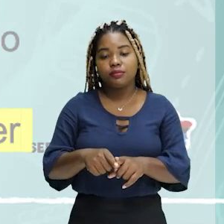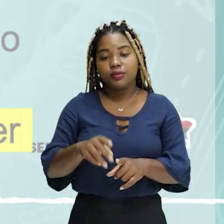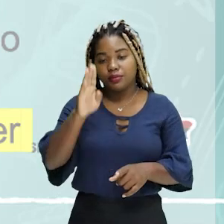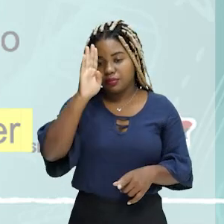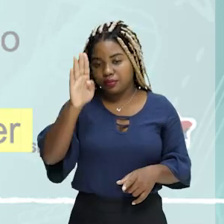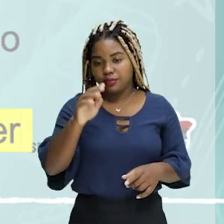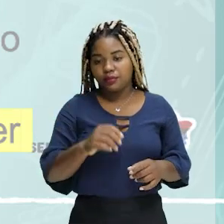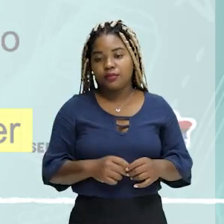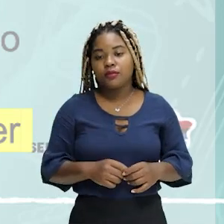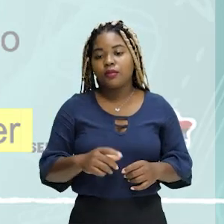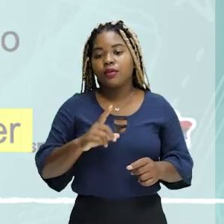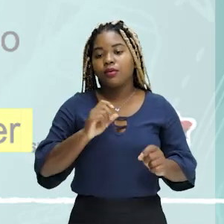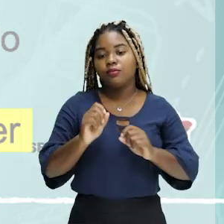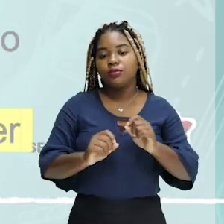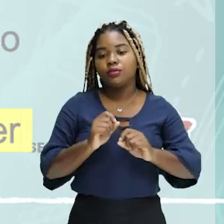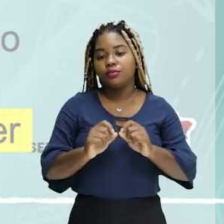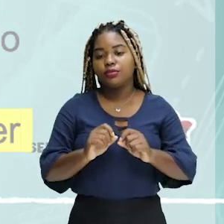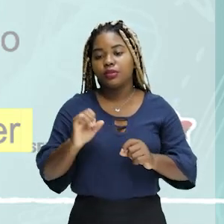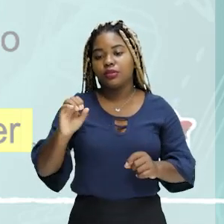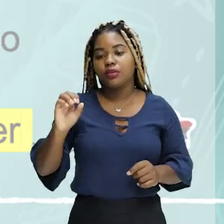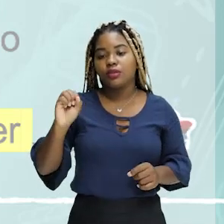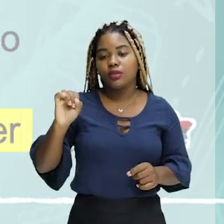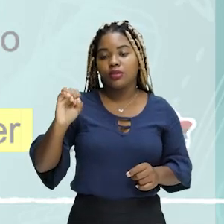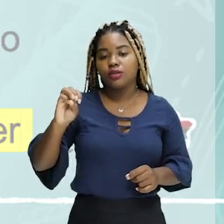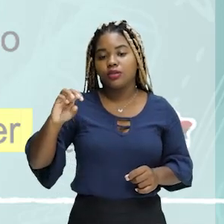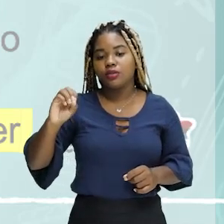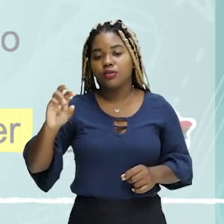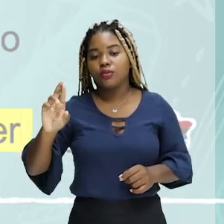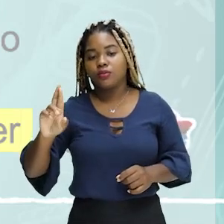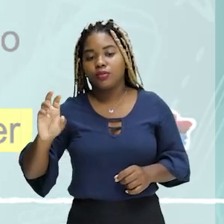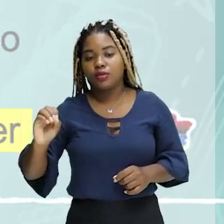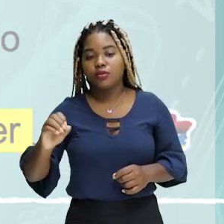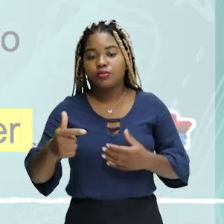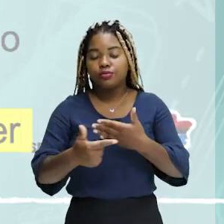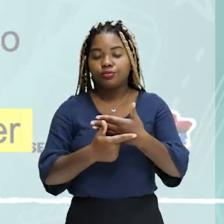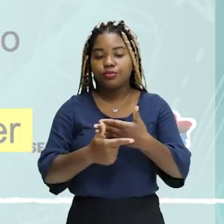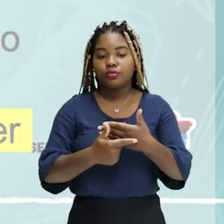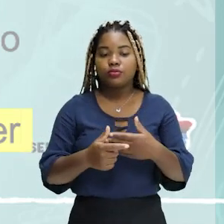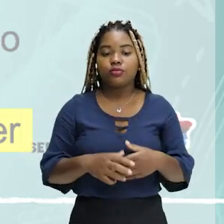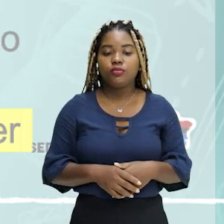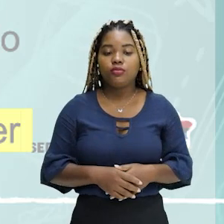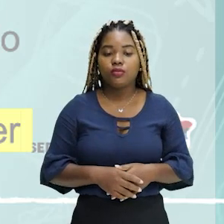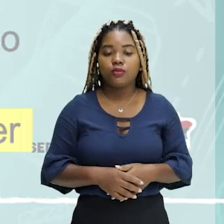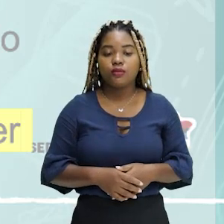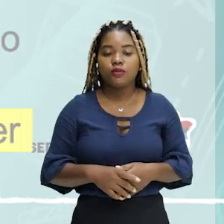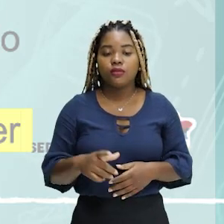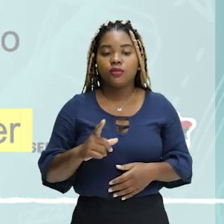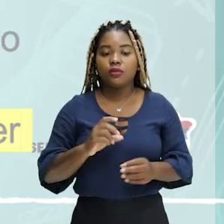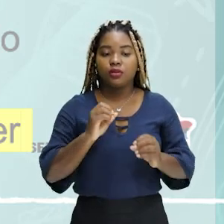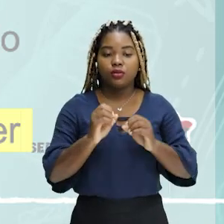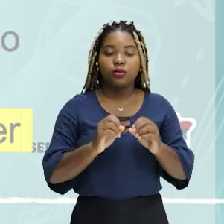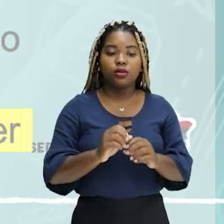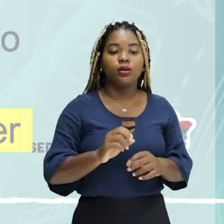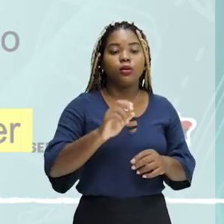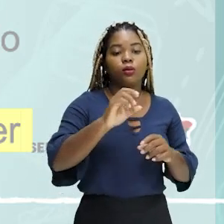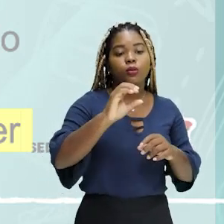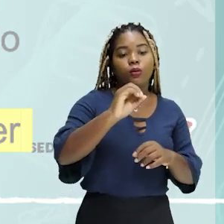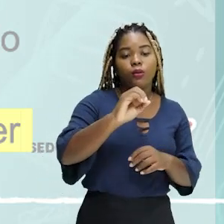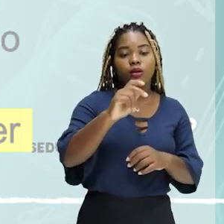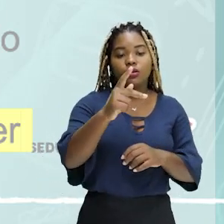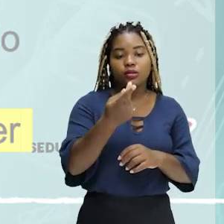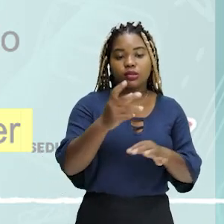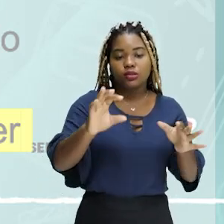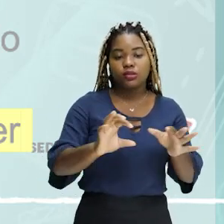de função. Então, vamos lá. Um álcool aromático. Então, eu vou ter que ter o grupo hidroxila, OH, ligado